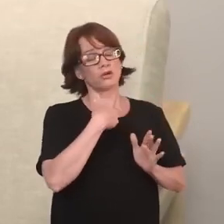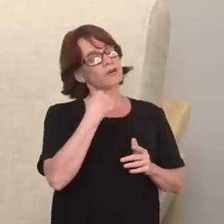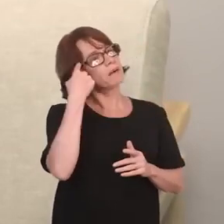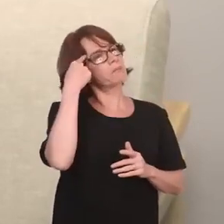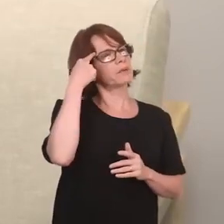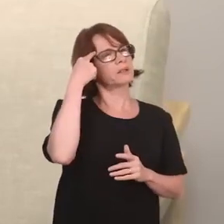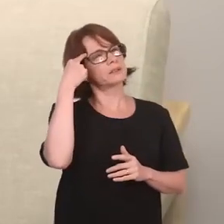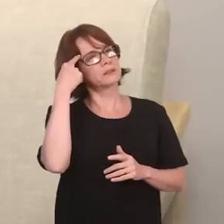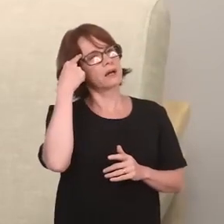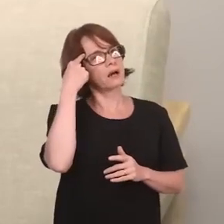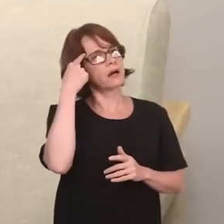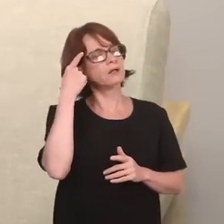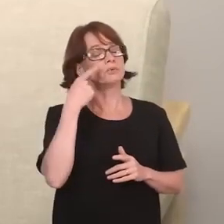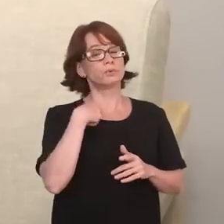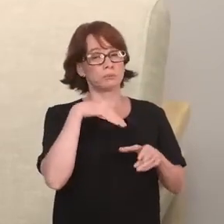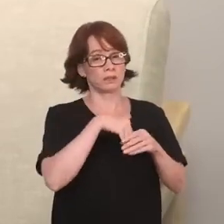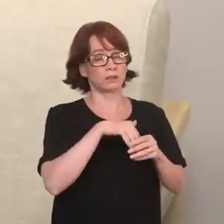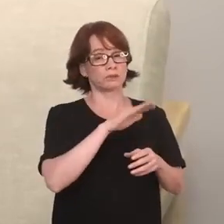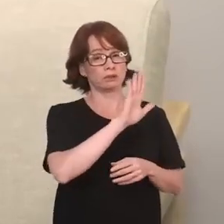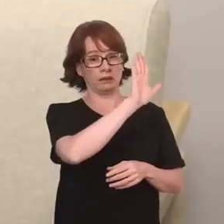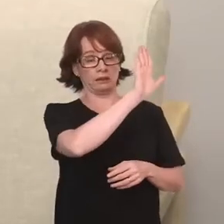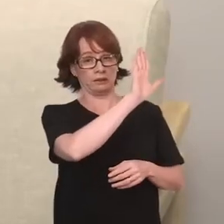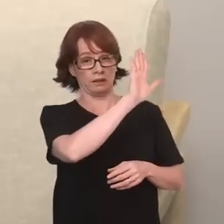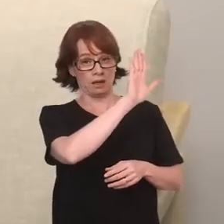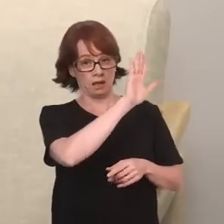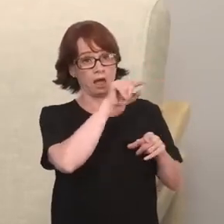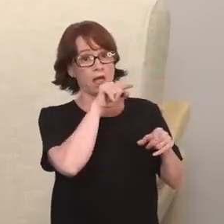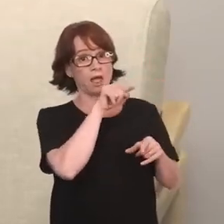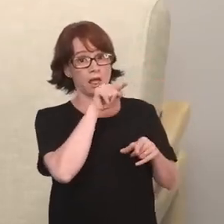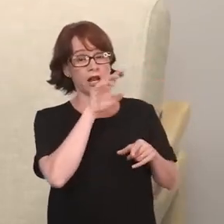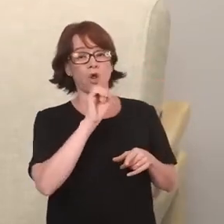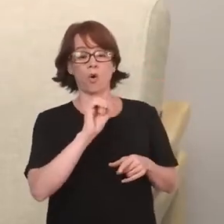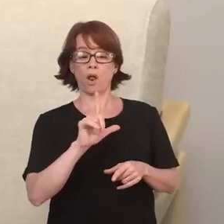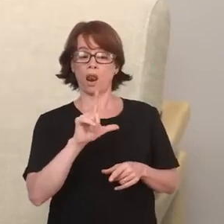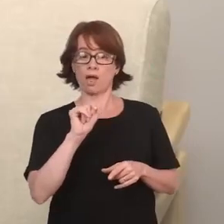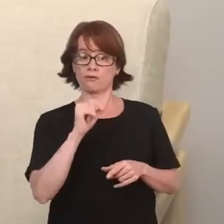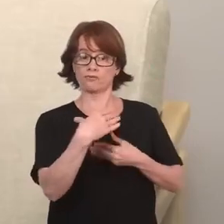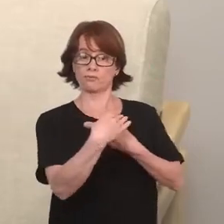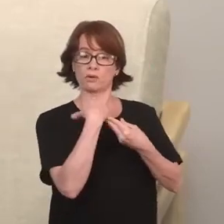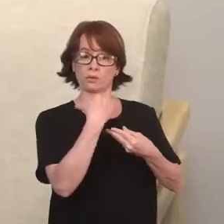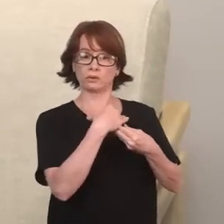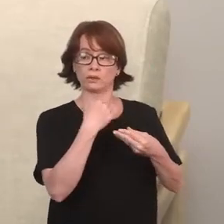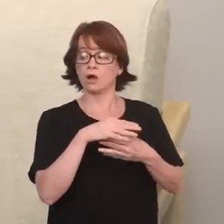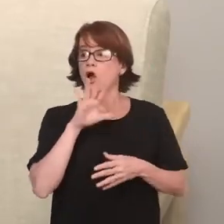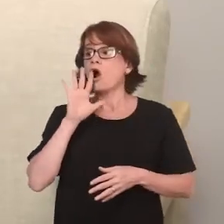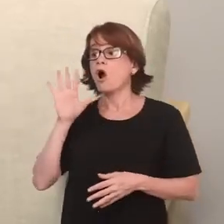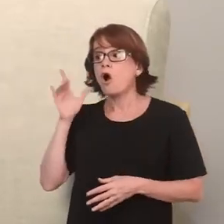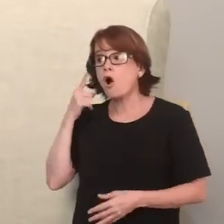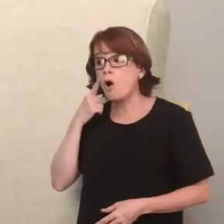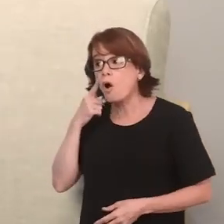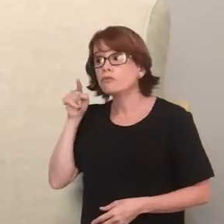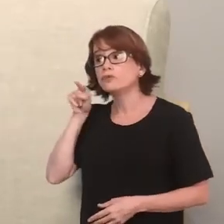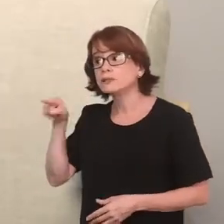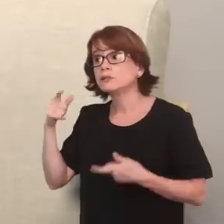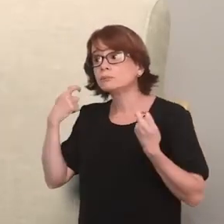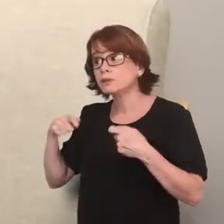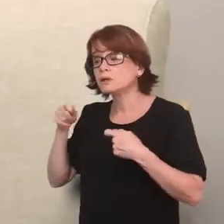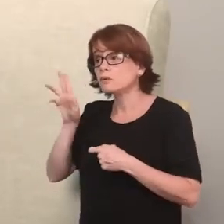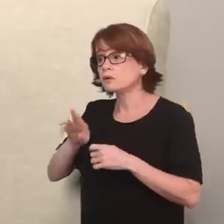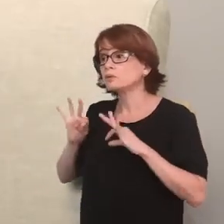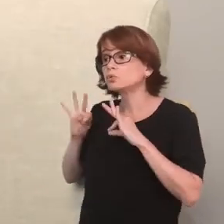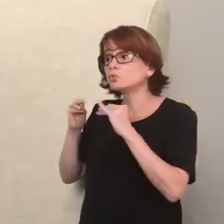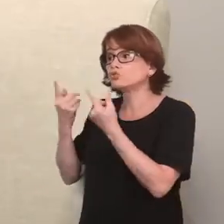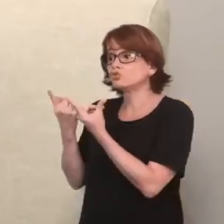Ele falou, mas você precisa usar todos os recursos que te forem oferecidos para